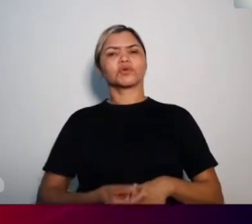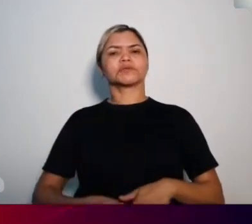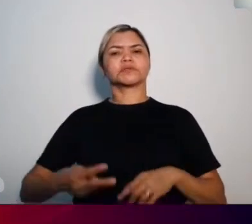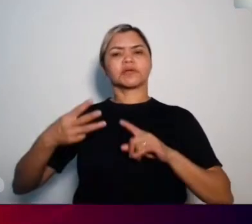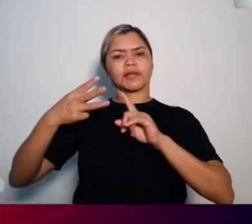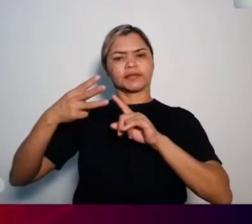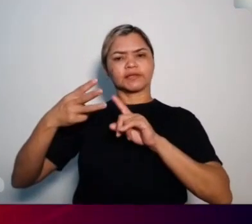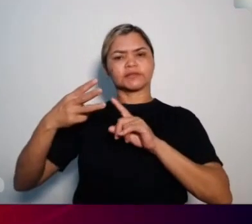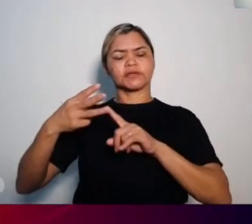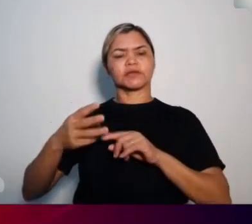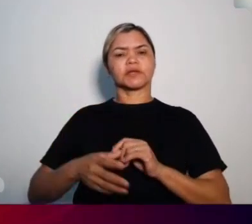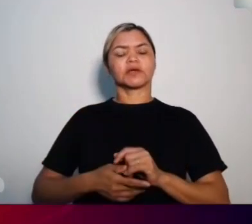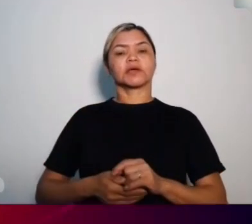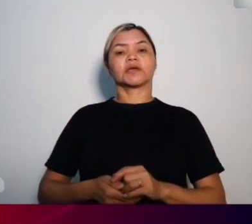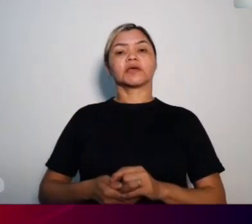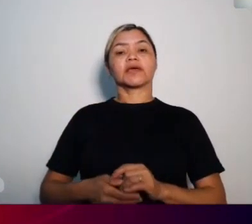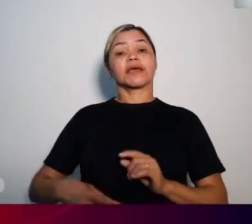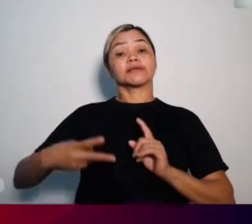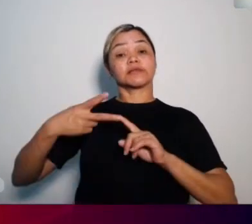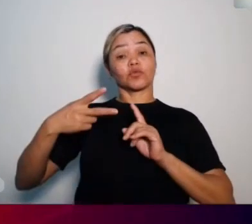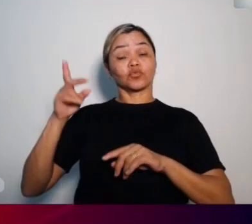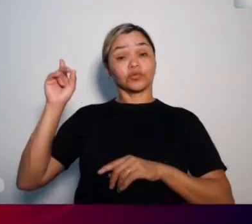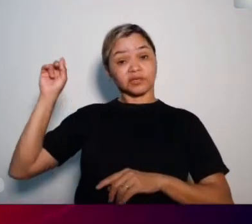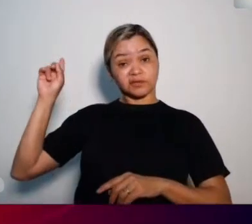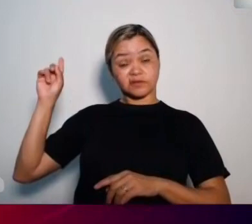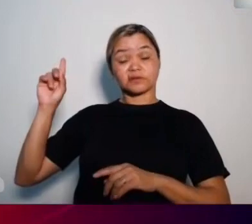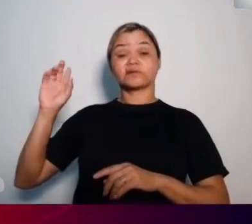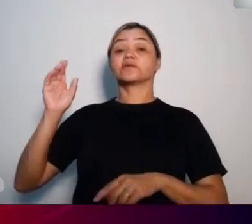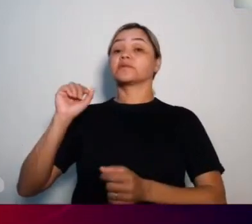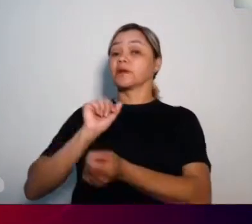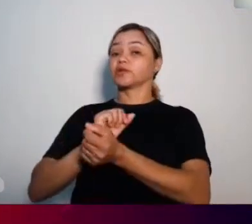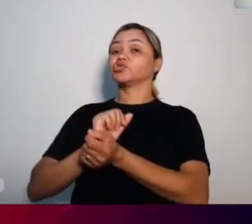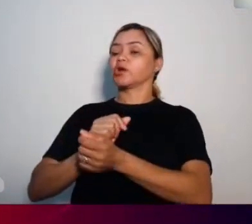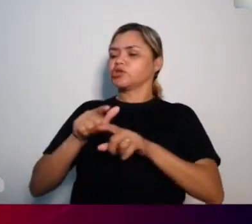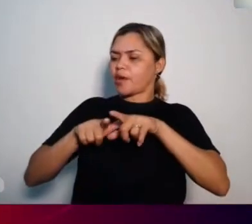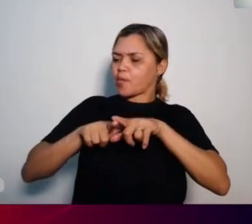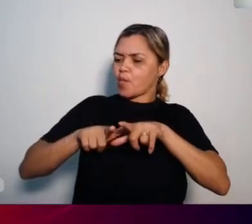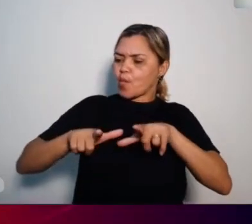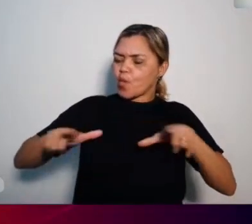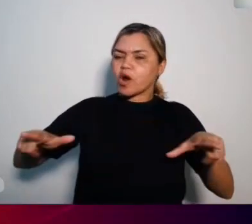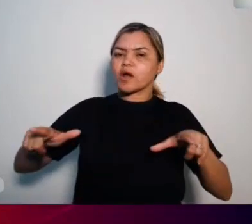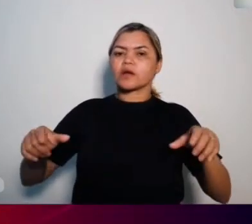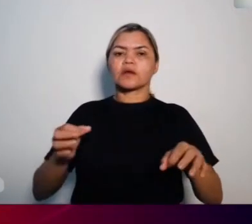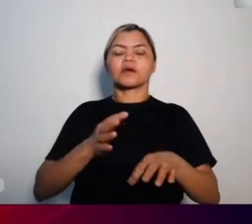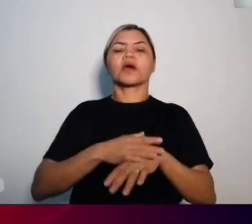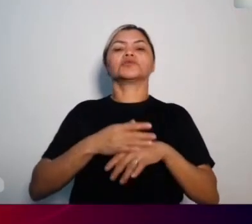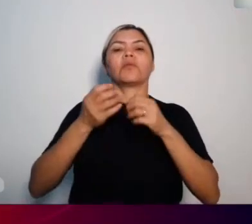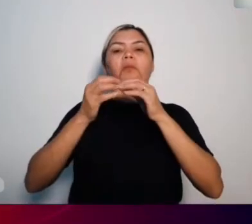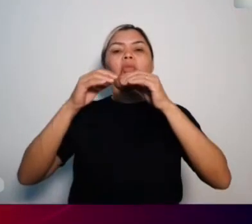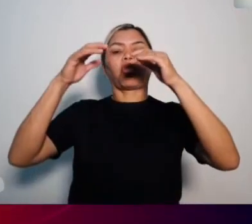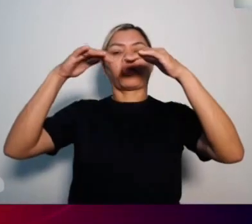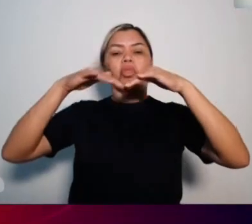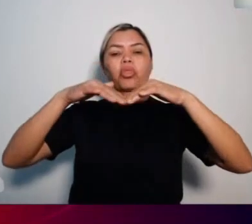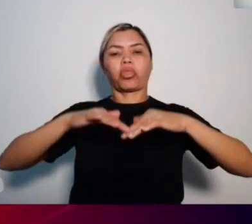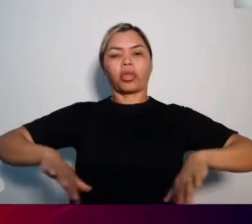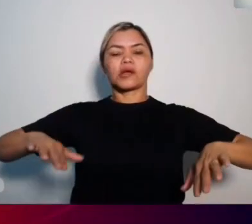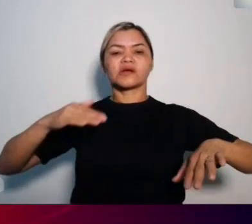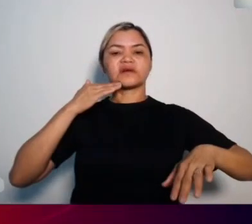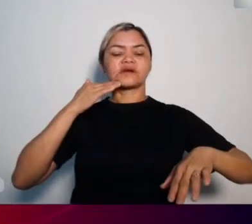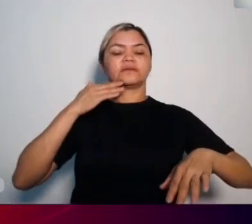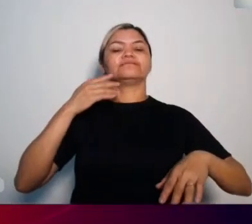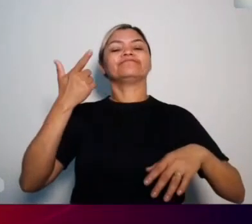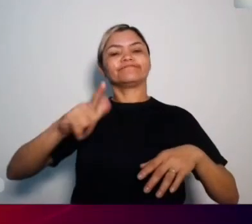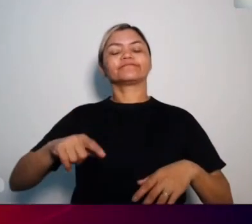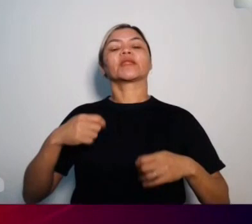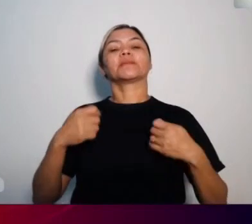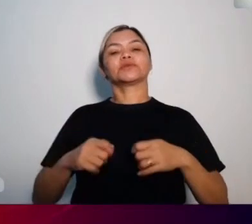Essa aí foi a segunda intervenção, já tinha cimentado e depois abriu de novo. Esse trecho também precisou abrir, já é logo